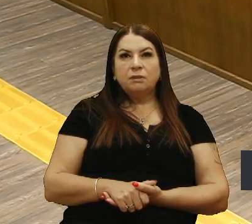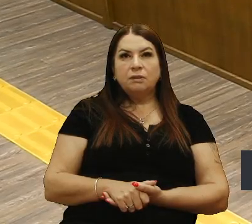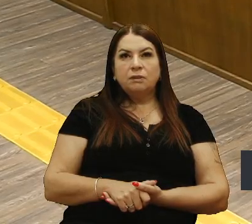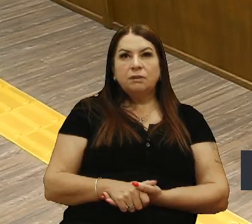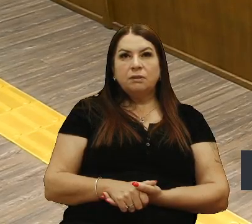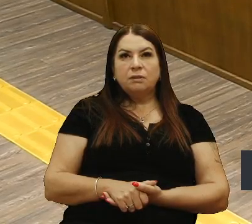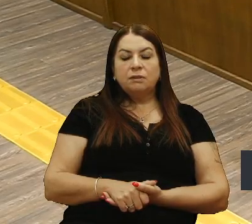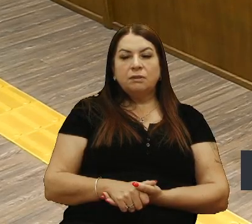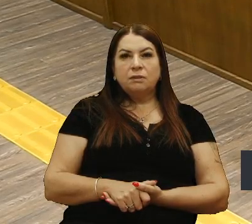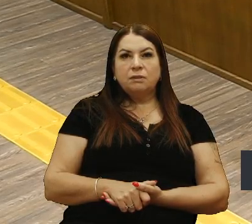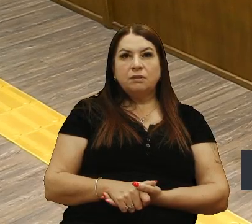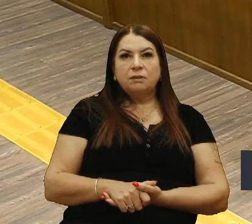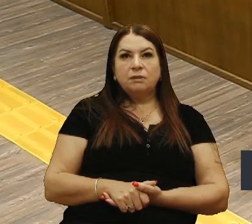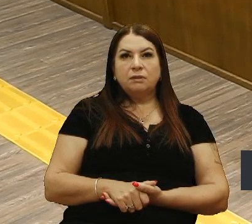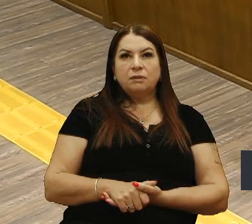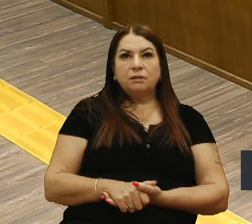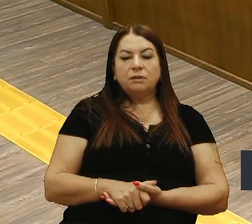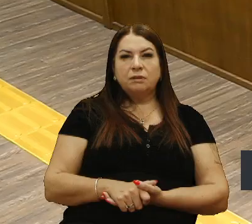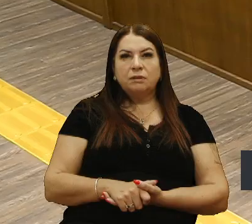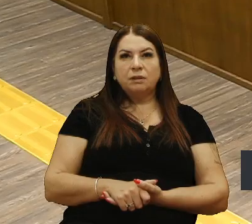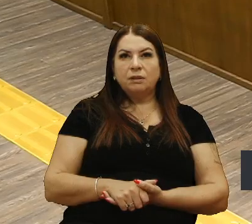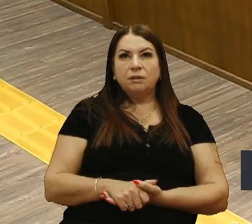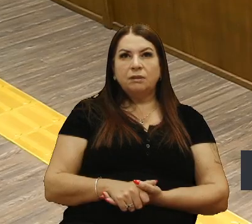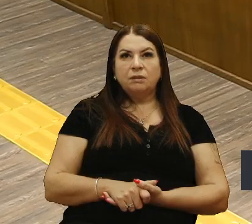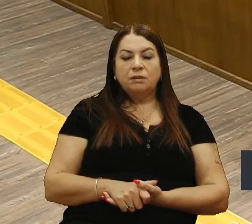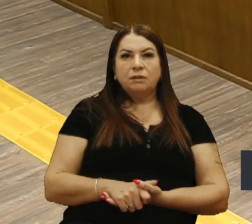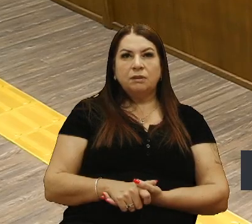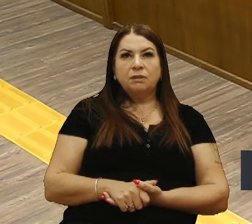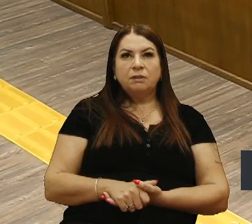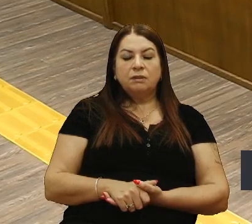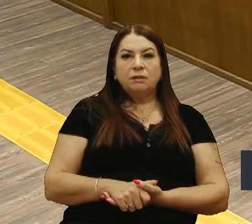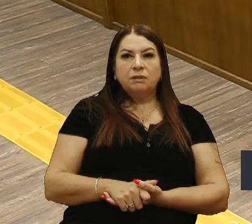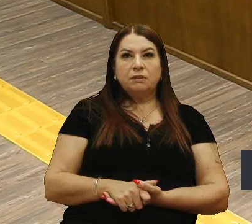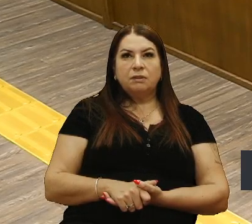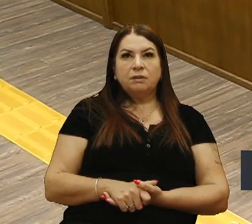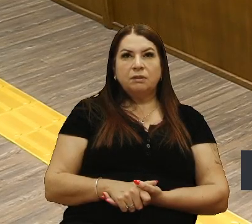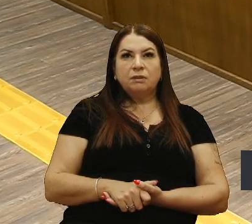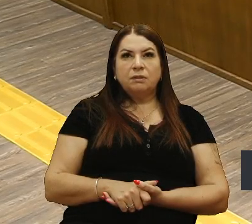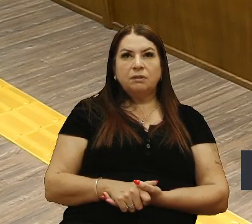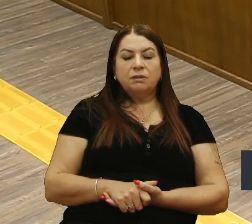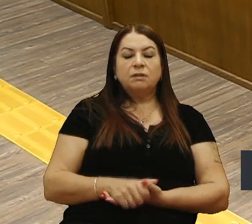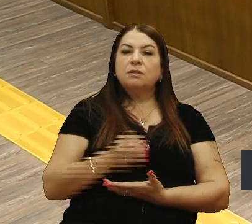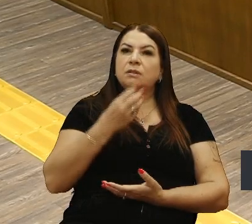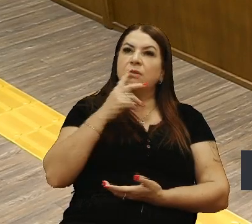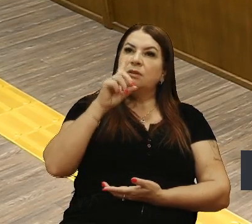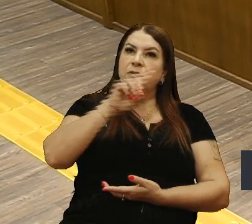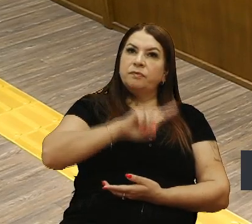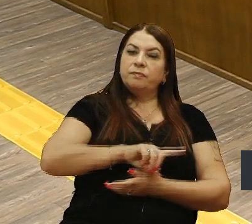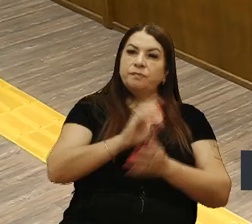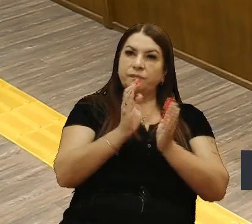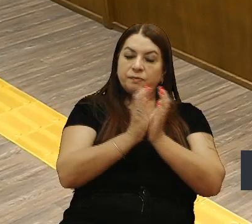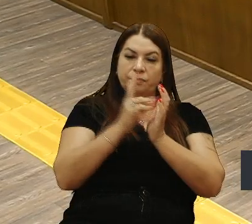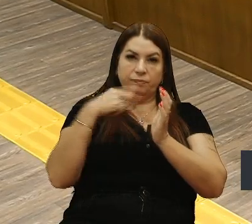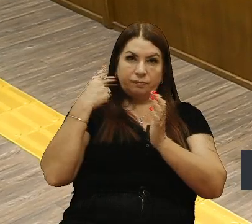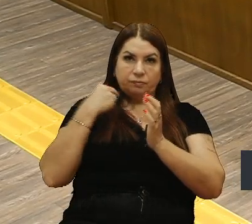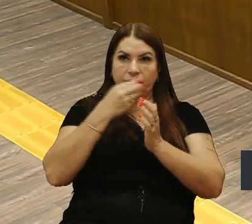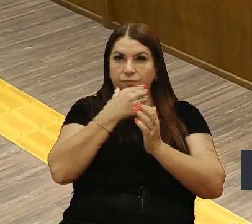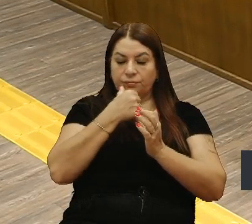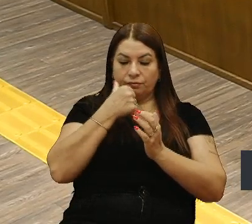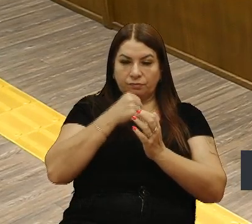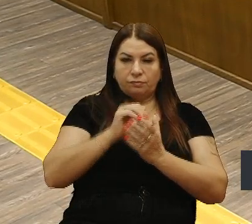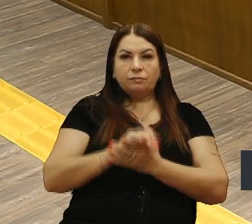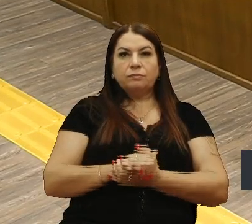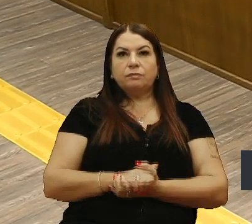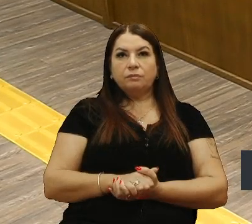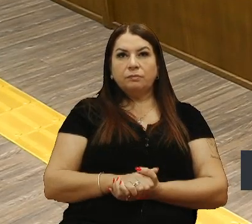Só fico aí de conversinha. Vocês dois. Bom dia, colegas vereadores, colegas